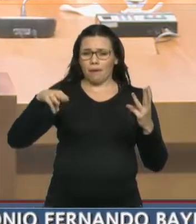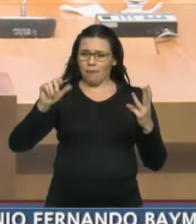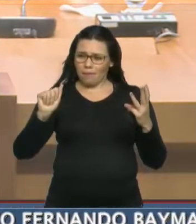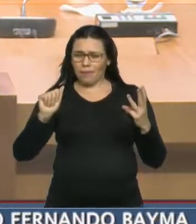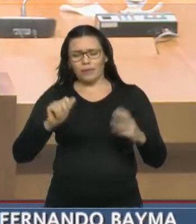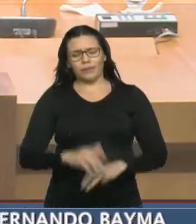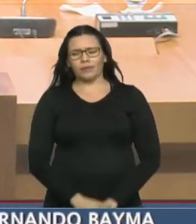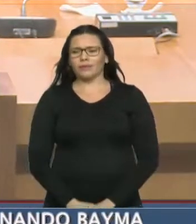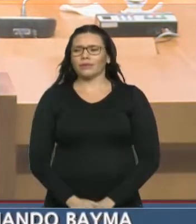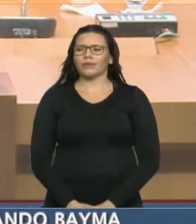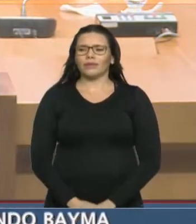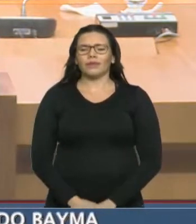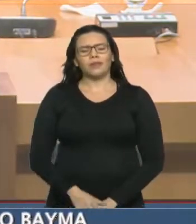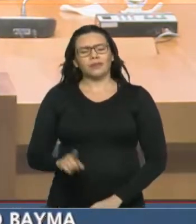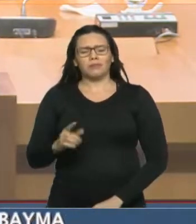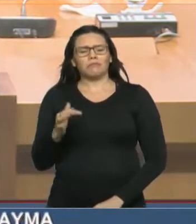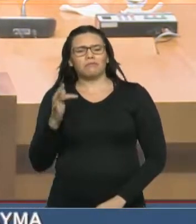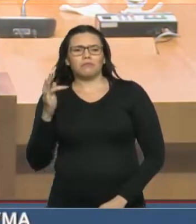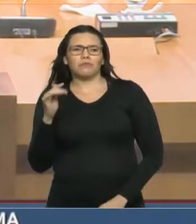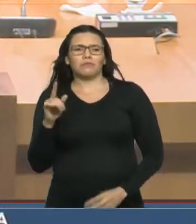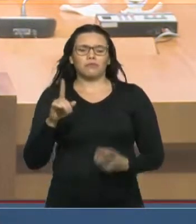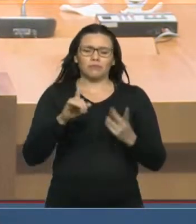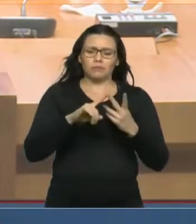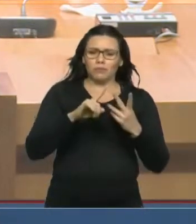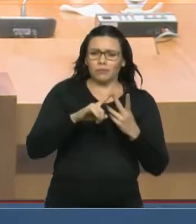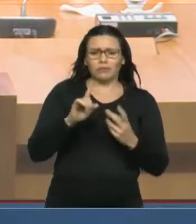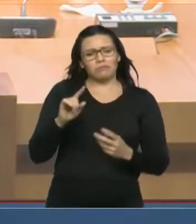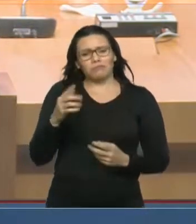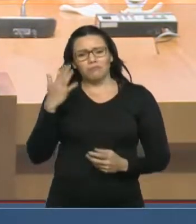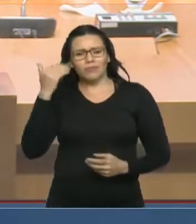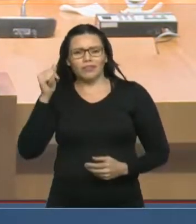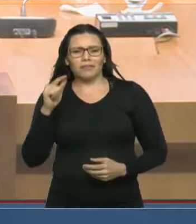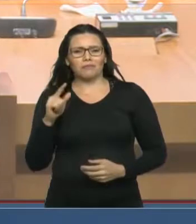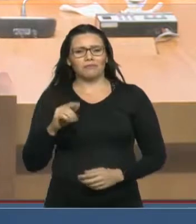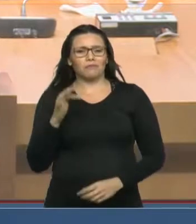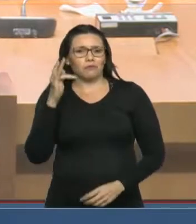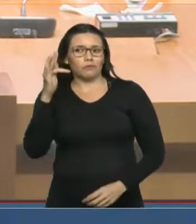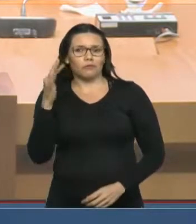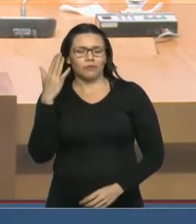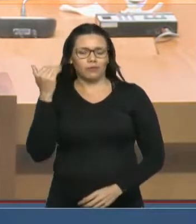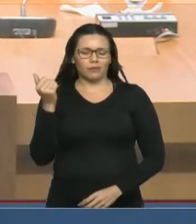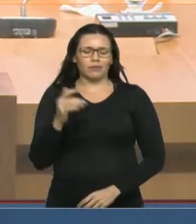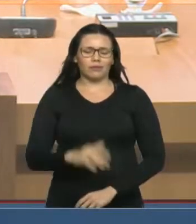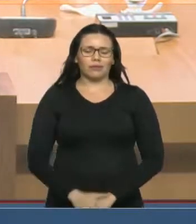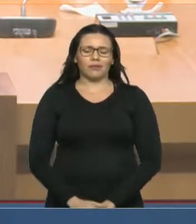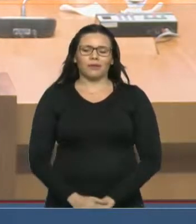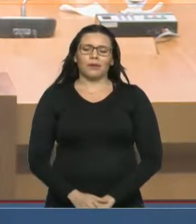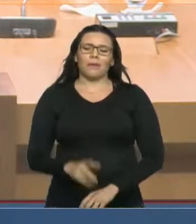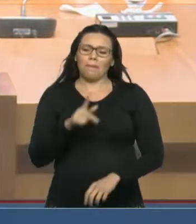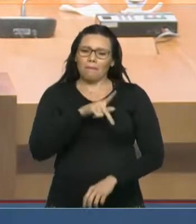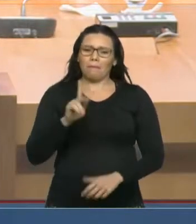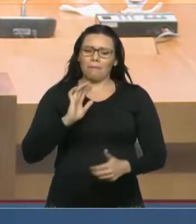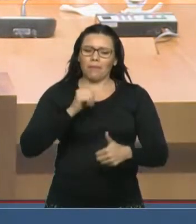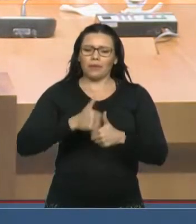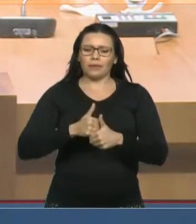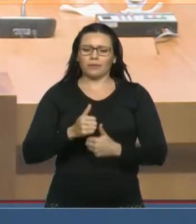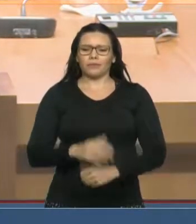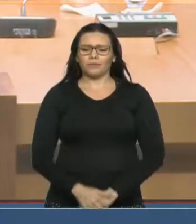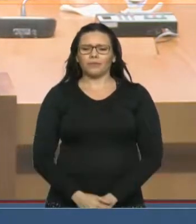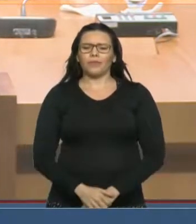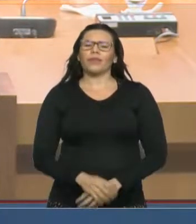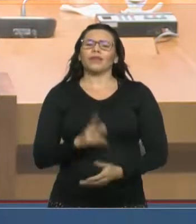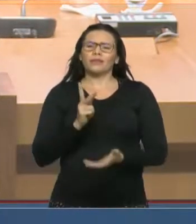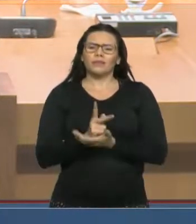Passou por todos os postos estratégicos e importantes do judiciário, e sempre prestando relevantes serviços